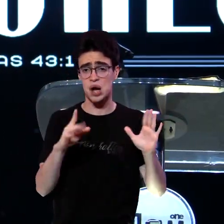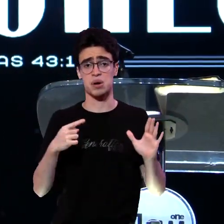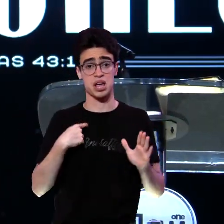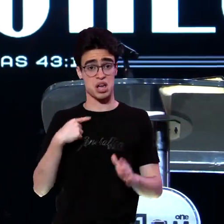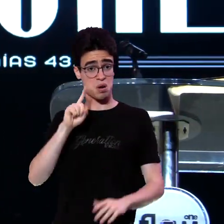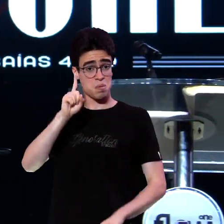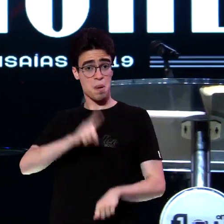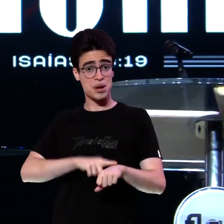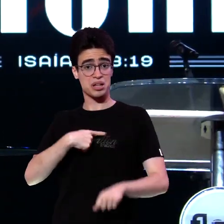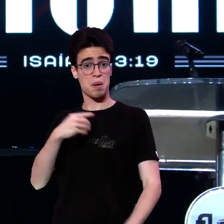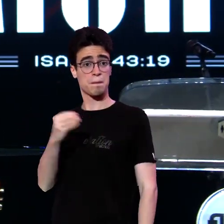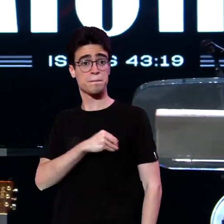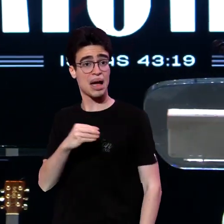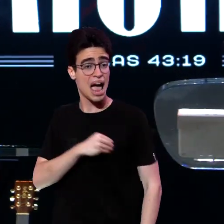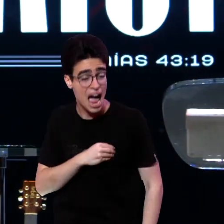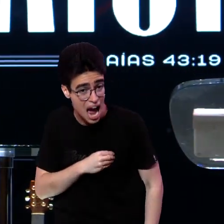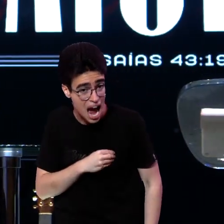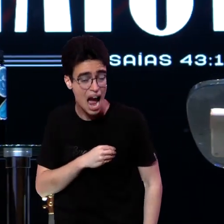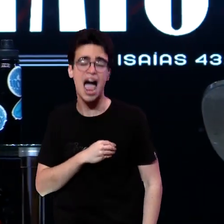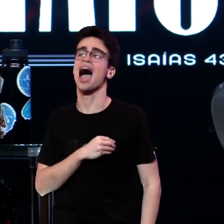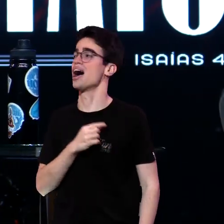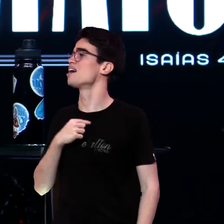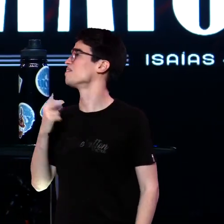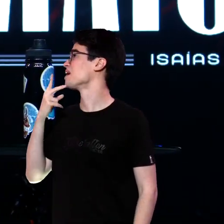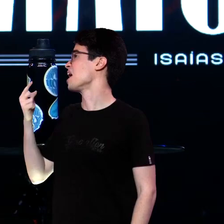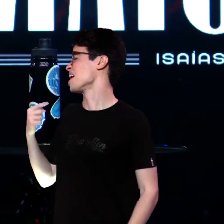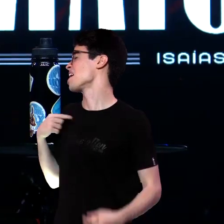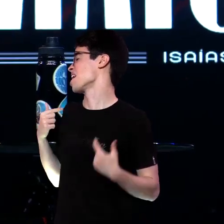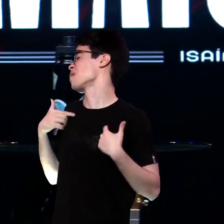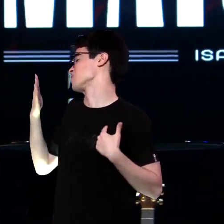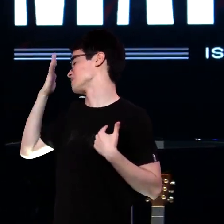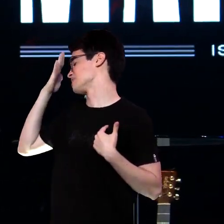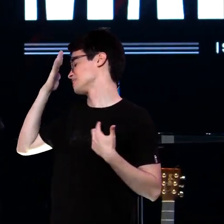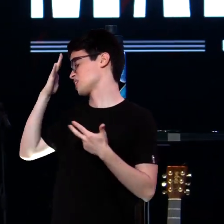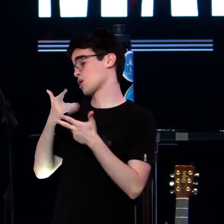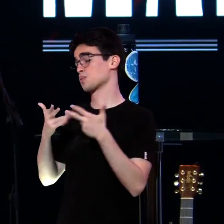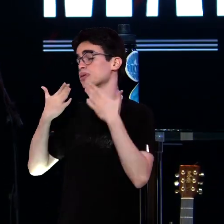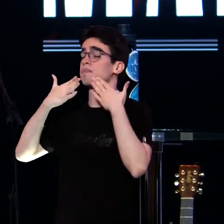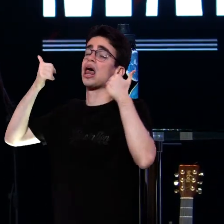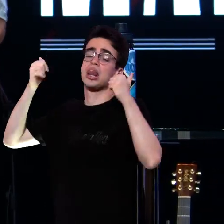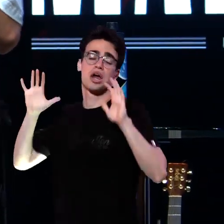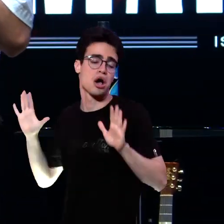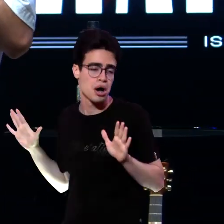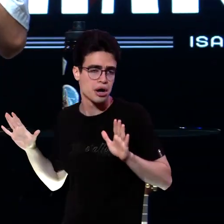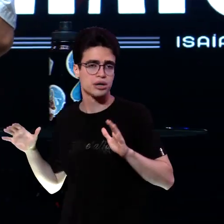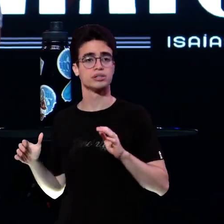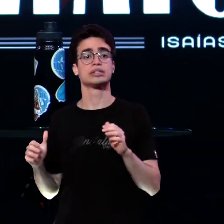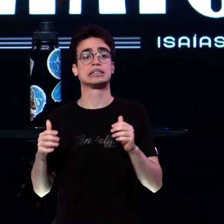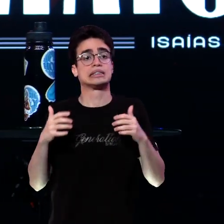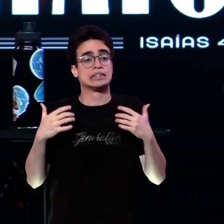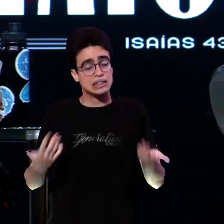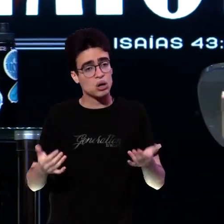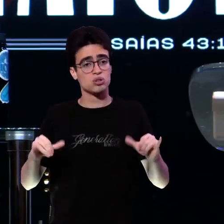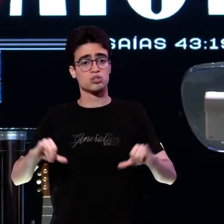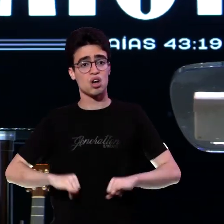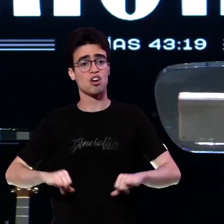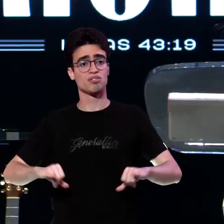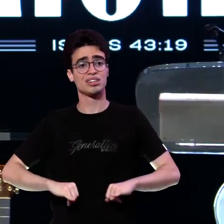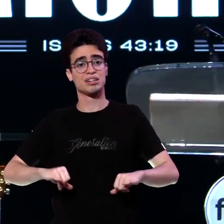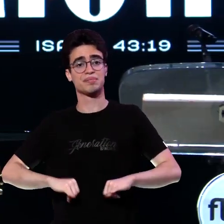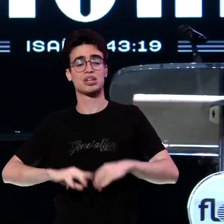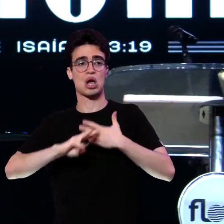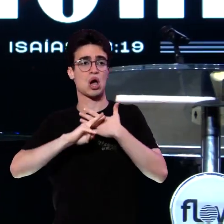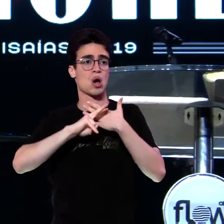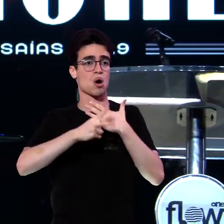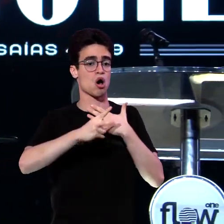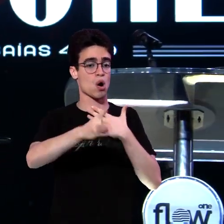dizendo, Deus, eu sou o juiz da minha vida e não o Senhor, eu sei o que é melhor para mim. E aí, muito sofrimento vem em decorrência